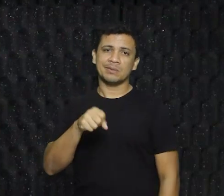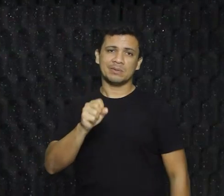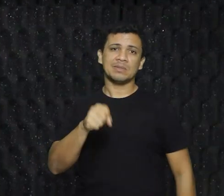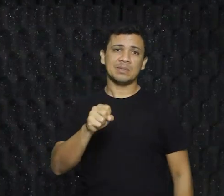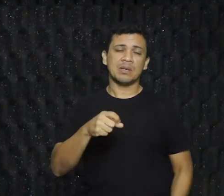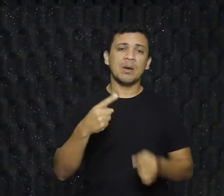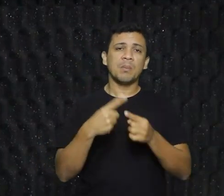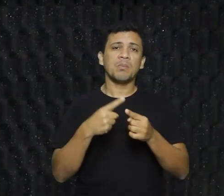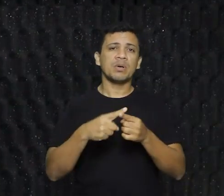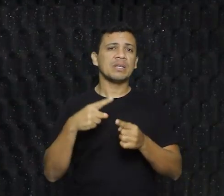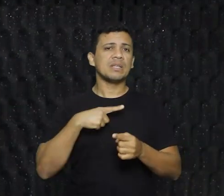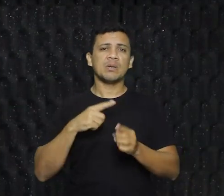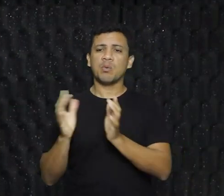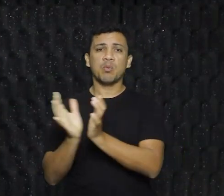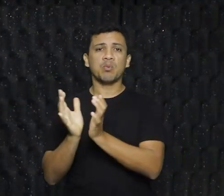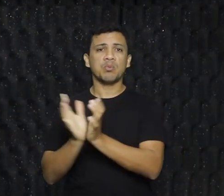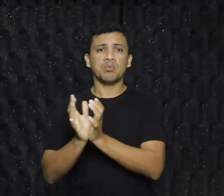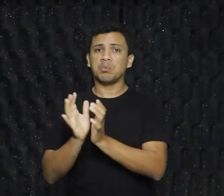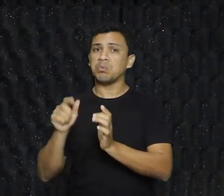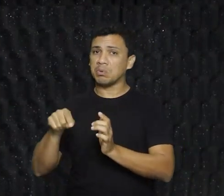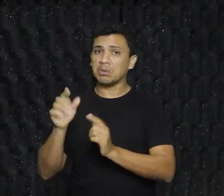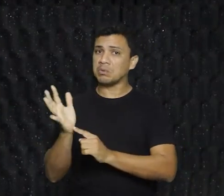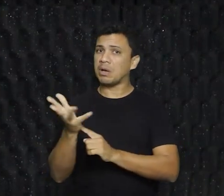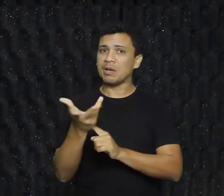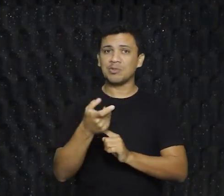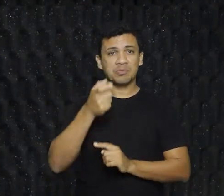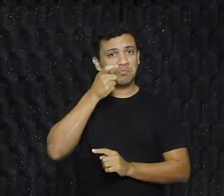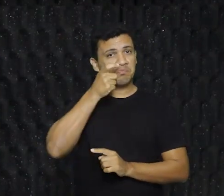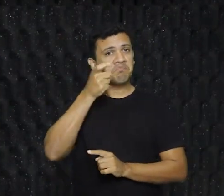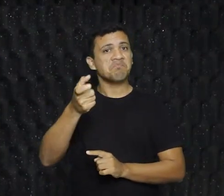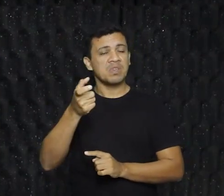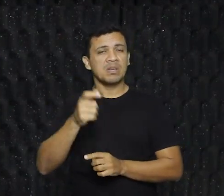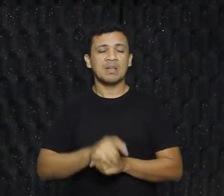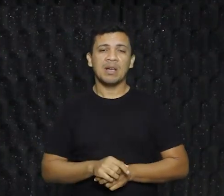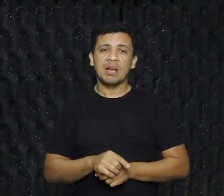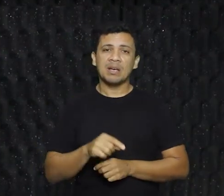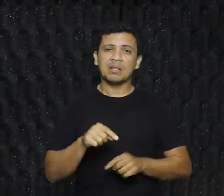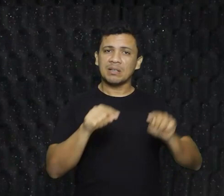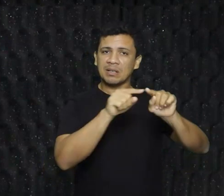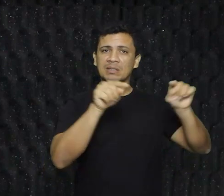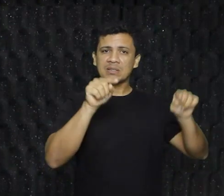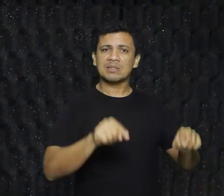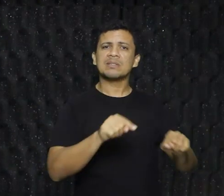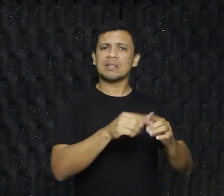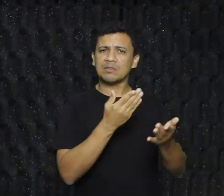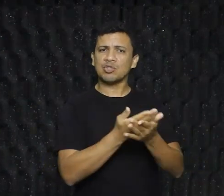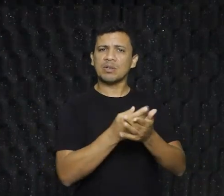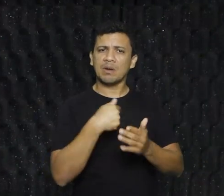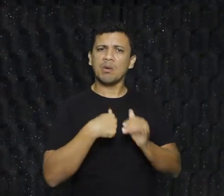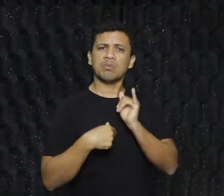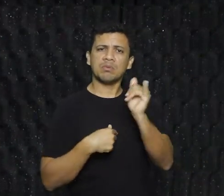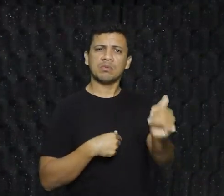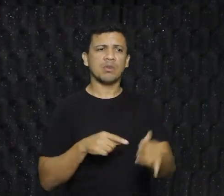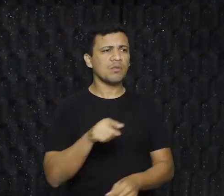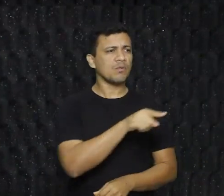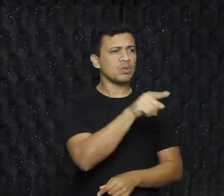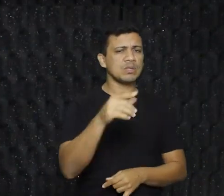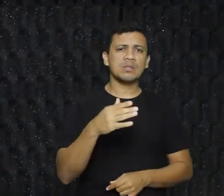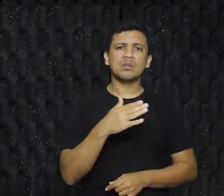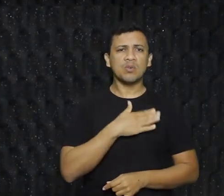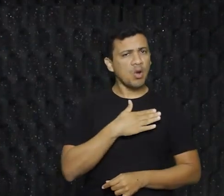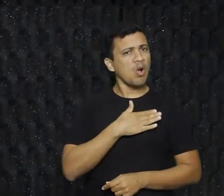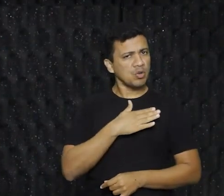de artistas e produções bem interessantes. Eu costumo afirmar que em sala de aula, nas salas de aula, que vocês gostam de